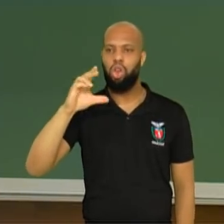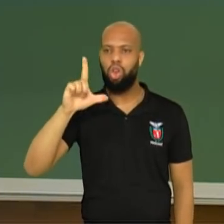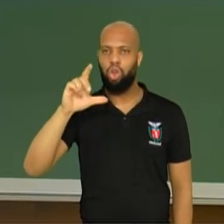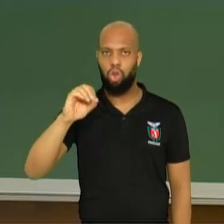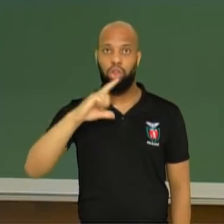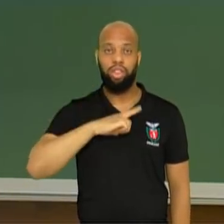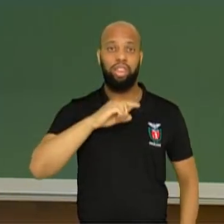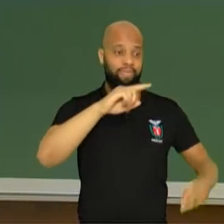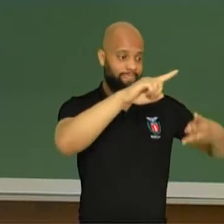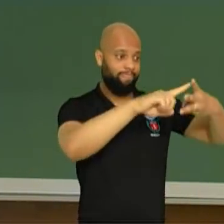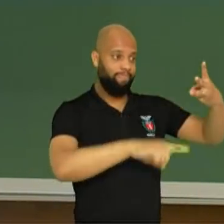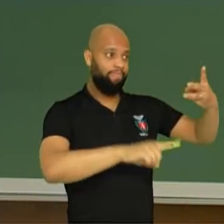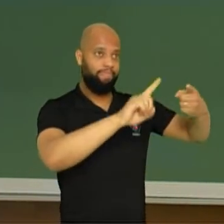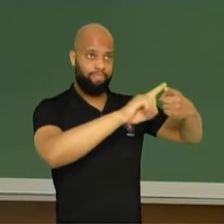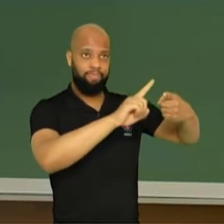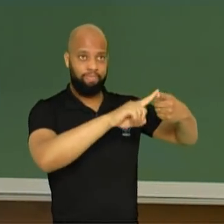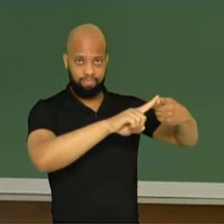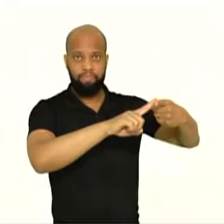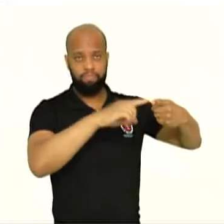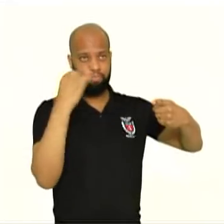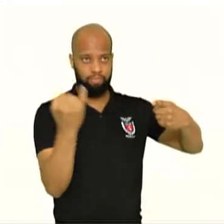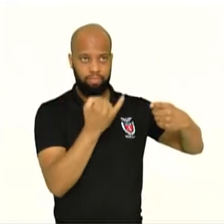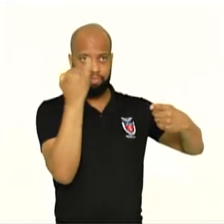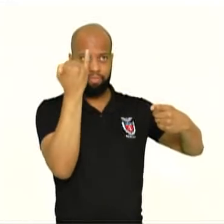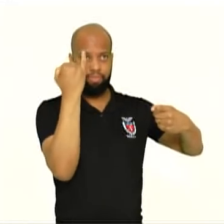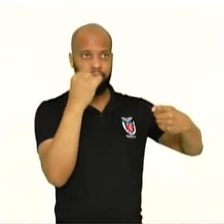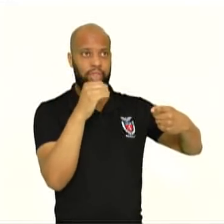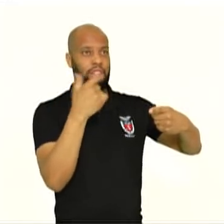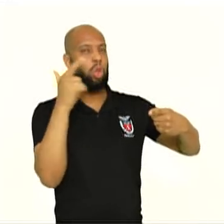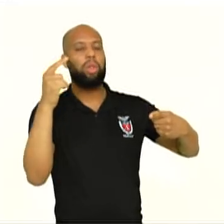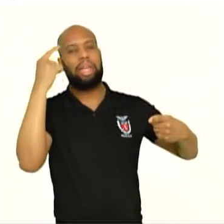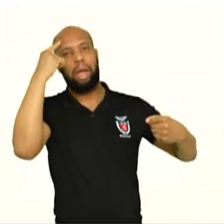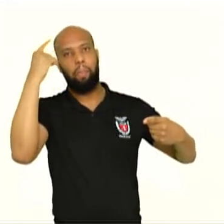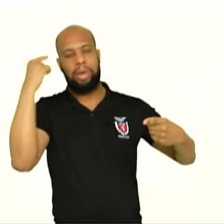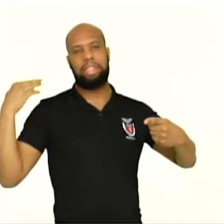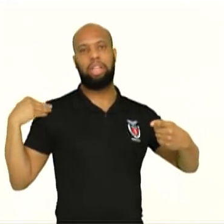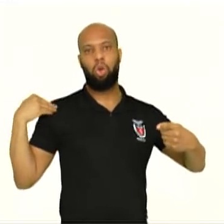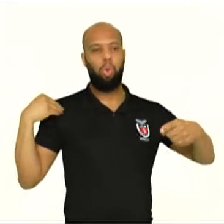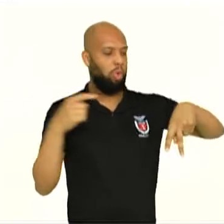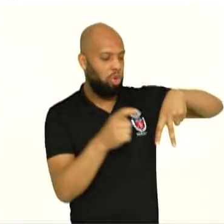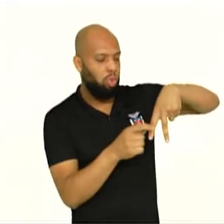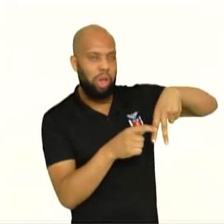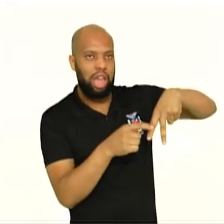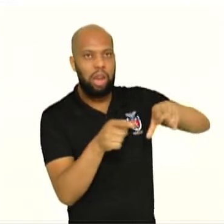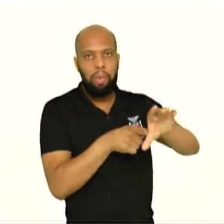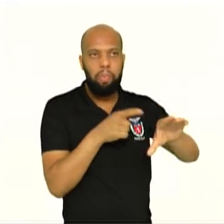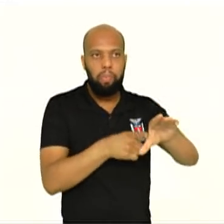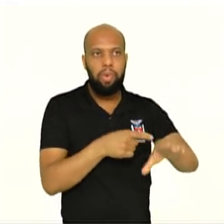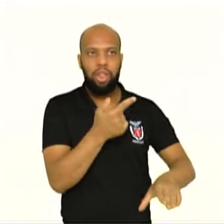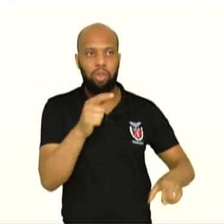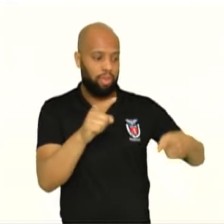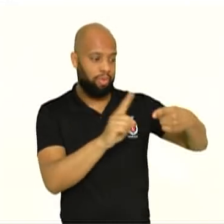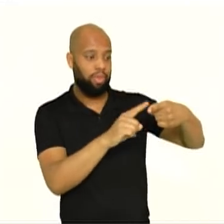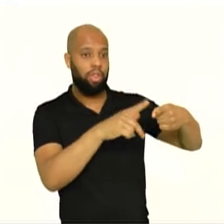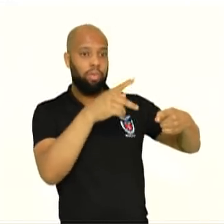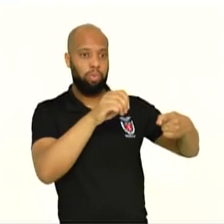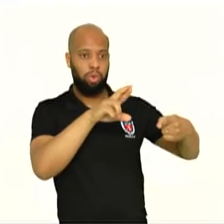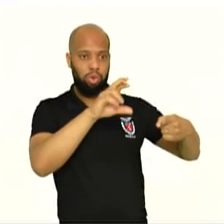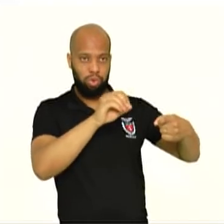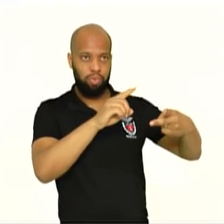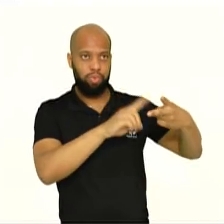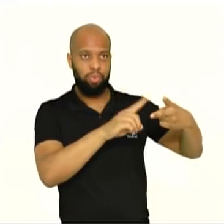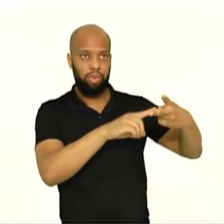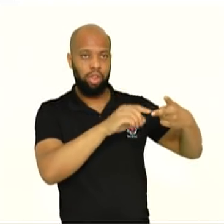três nomes importantes para a gente lembrar do corpo do porífero. Ele não tem cabeça, ombro, joelho e pé, mas ele tem poro, átrio